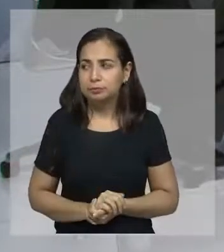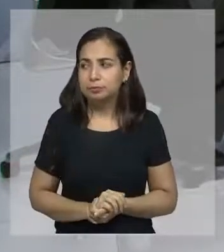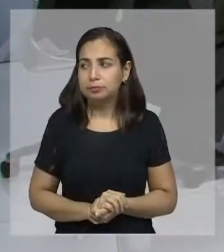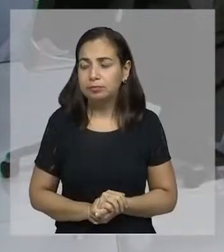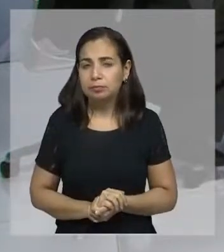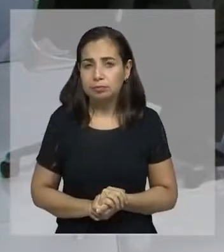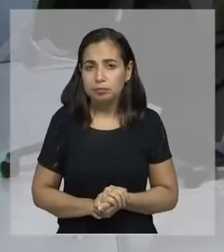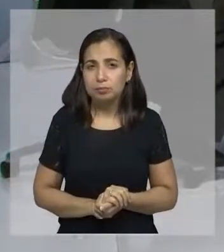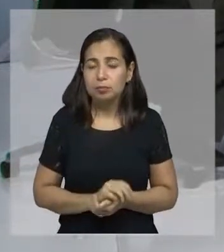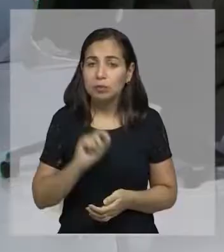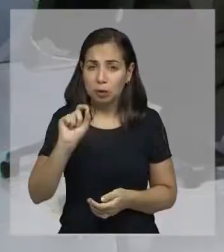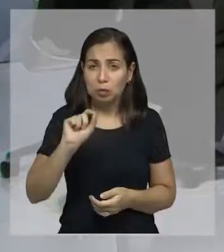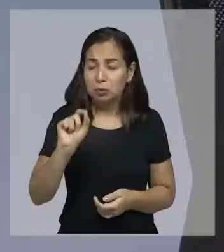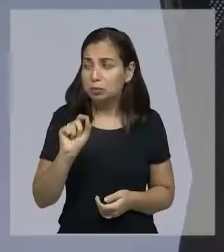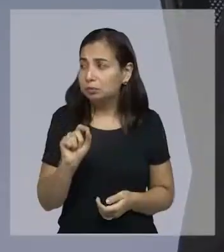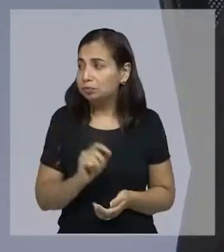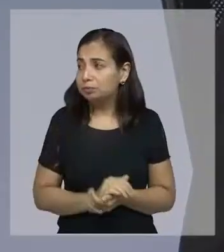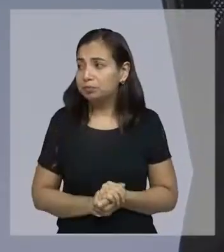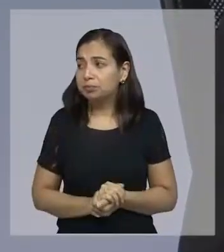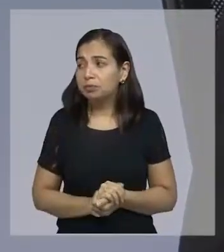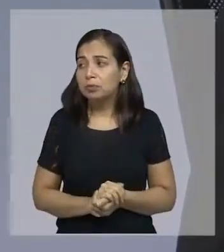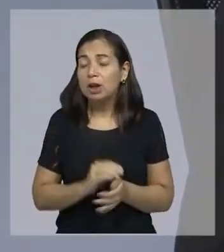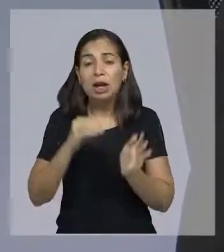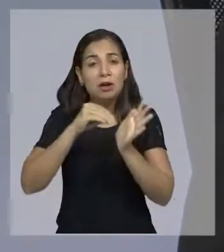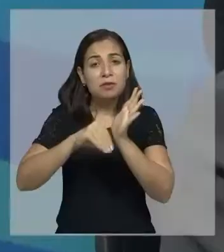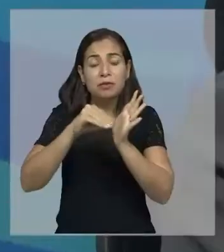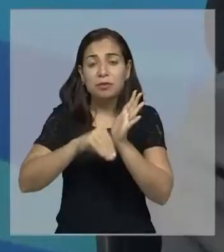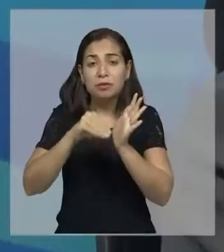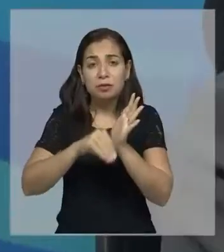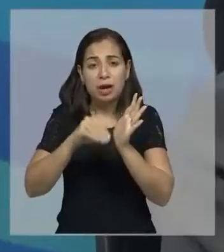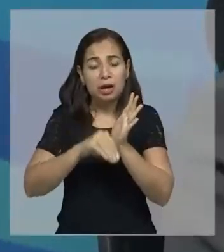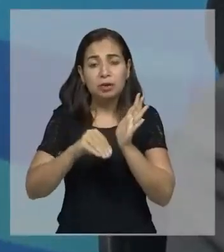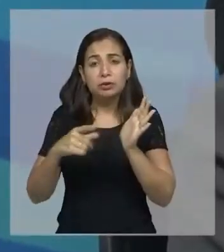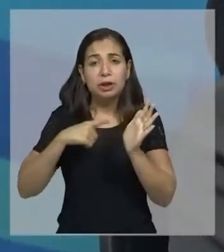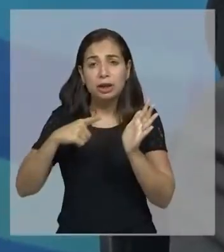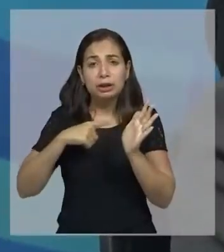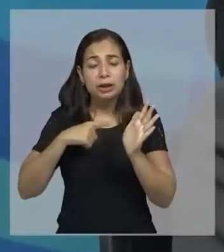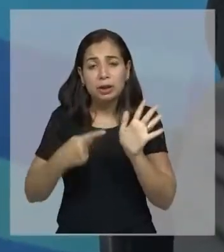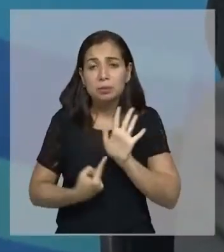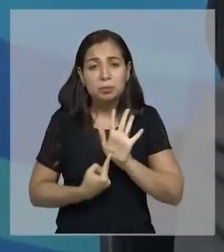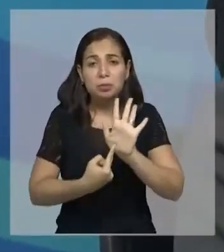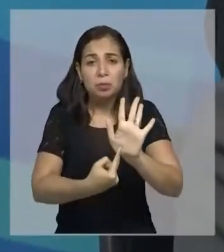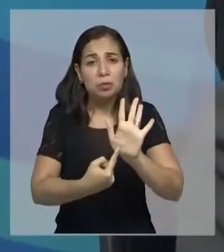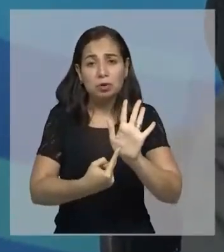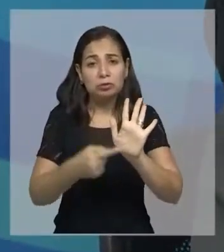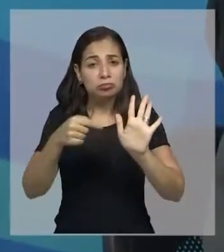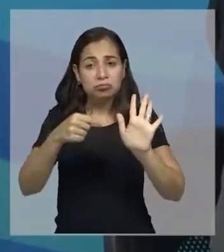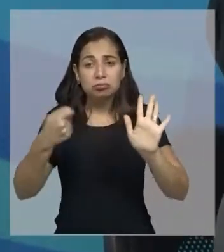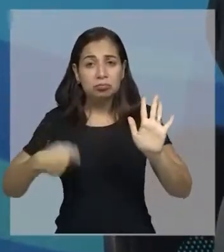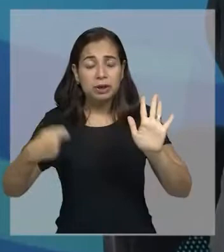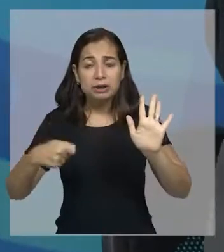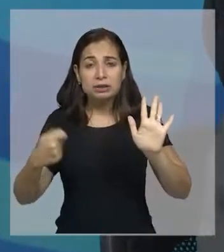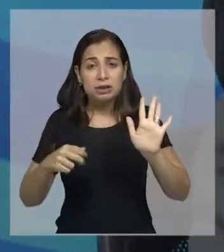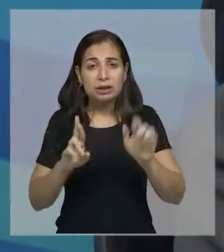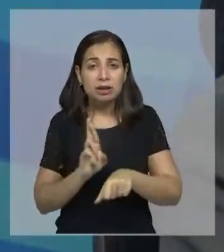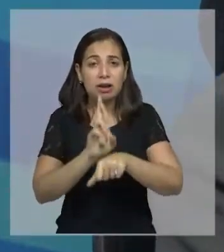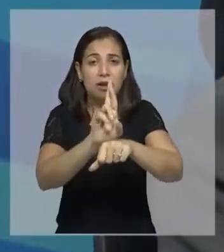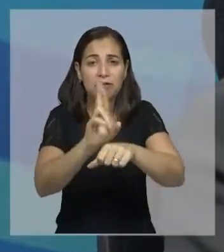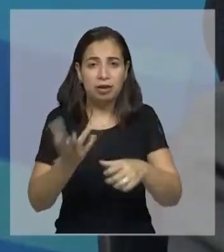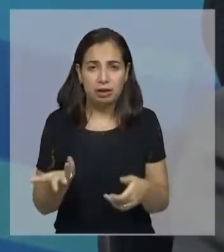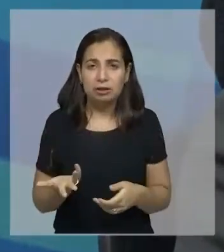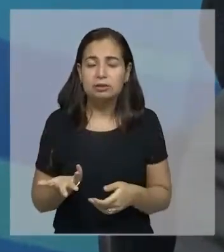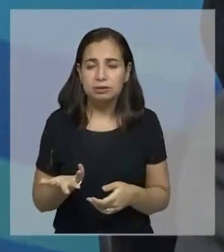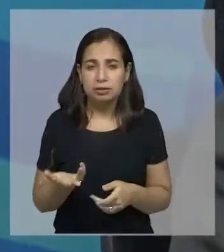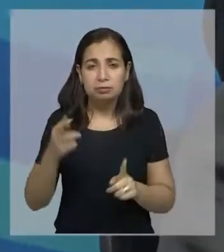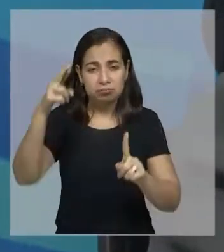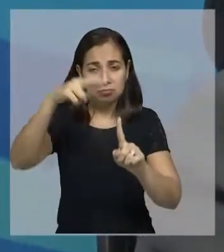Então reproduzindo... está faltando um símbolo, o símbolo está preso. A gente vem reproduzindo um equívoco que remete lá para a nossa origem. Uma coisa que